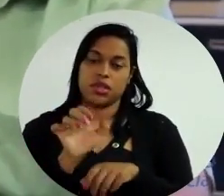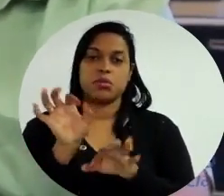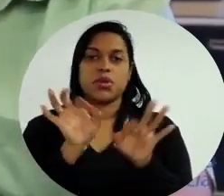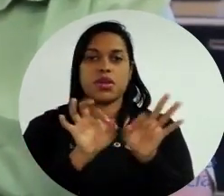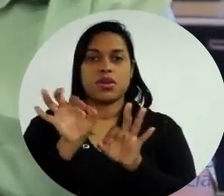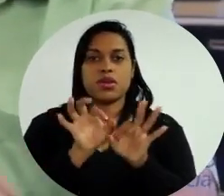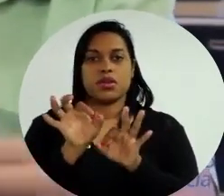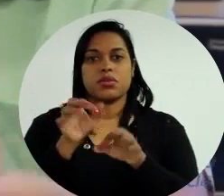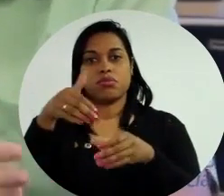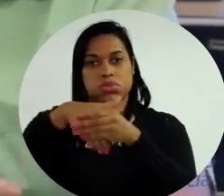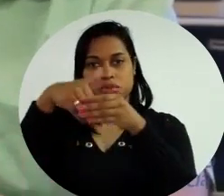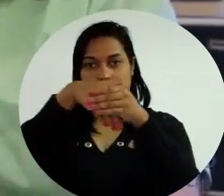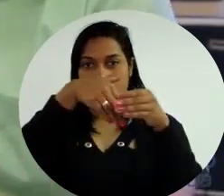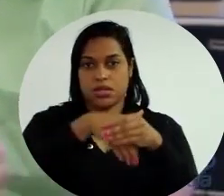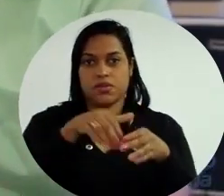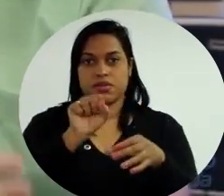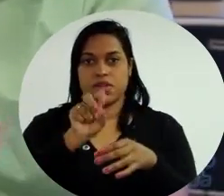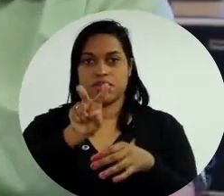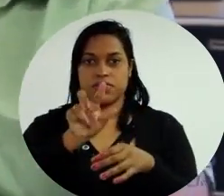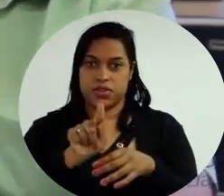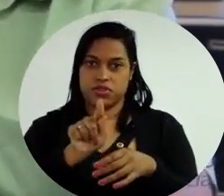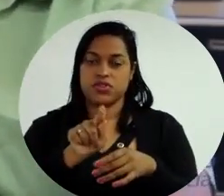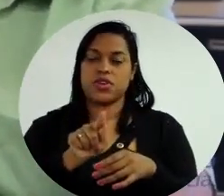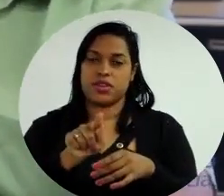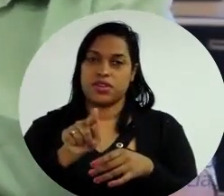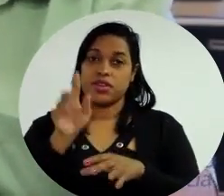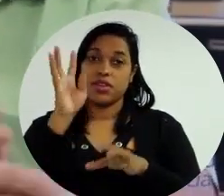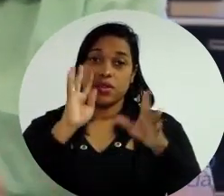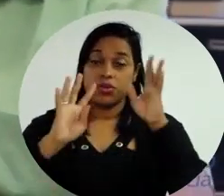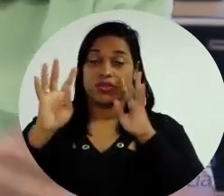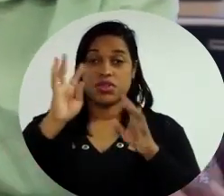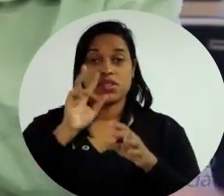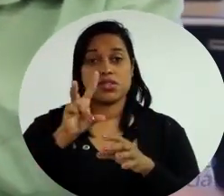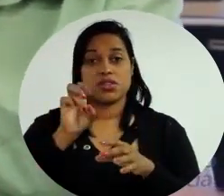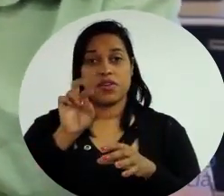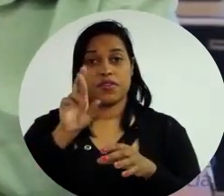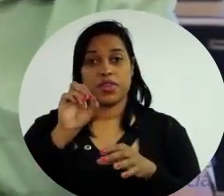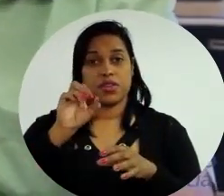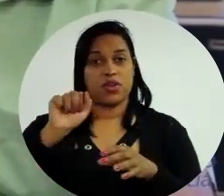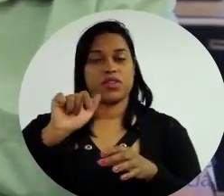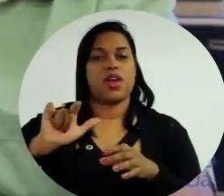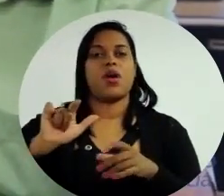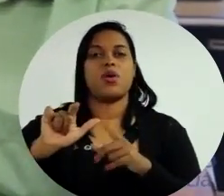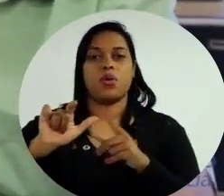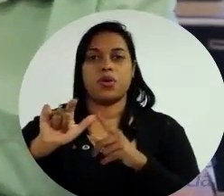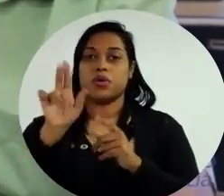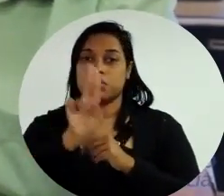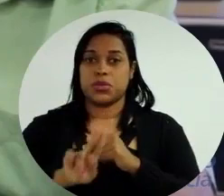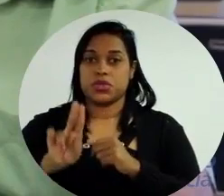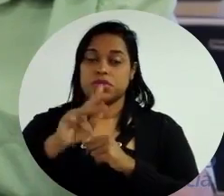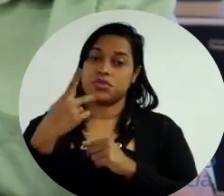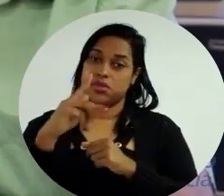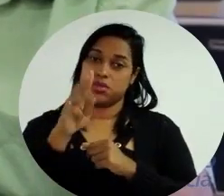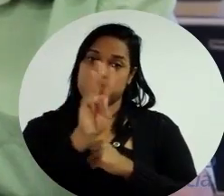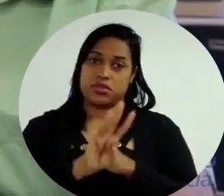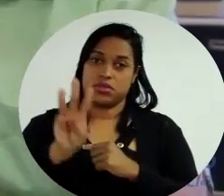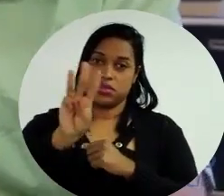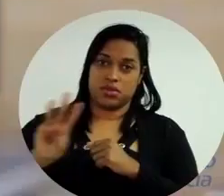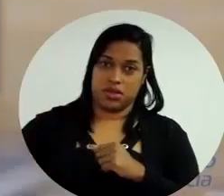arquivos SVG, para construir ilustrações vetoriais que podem ser usadas nos seus futuros